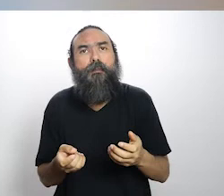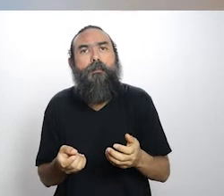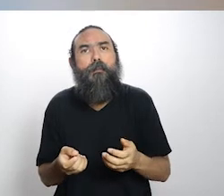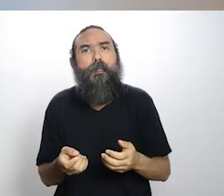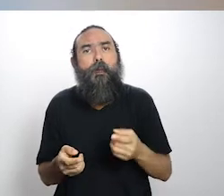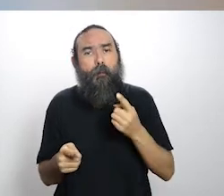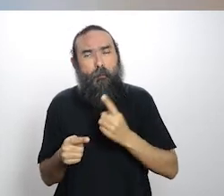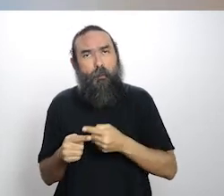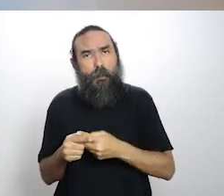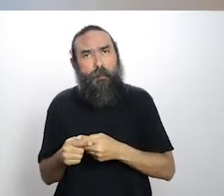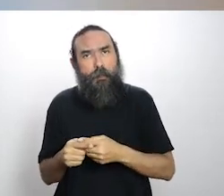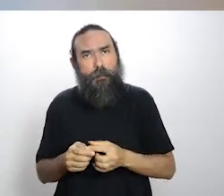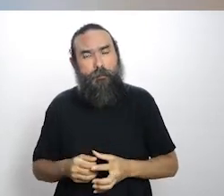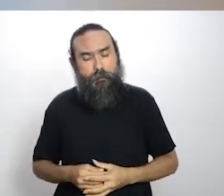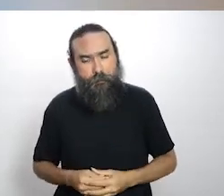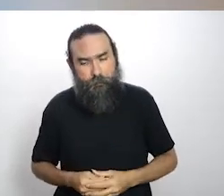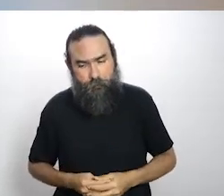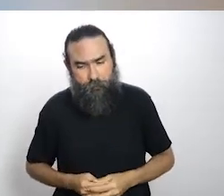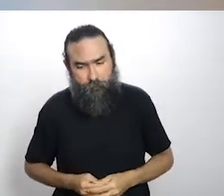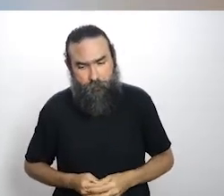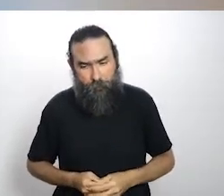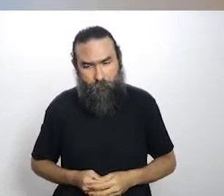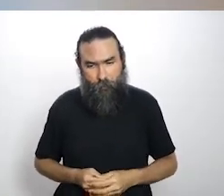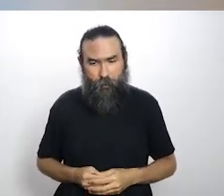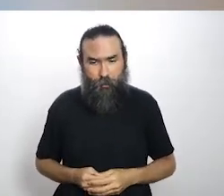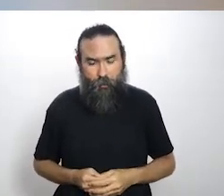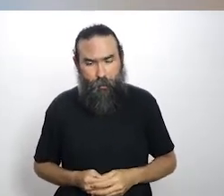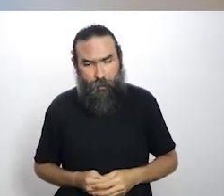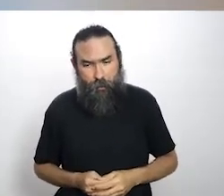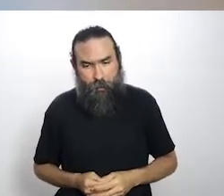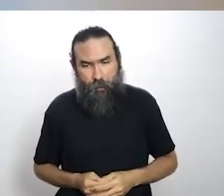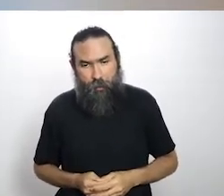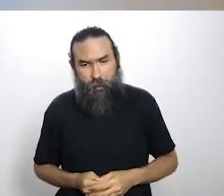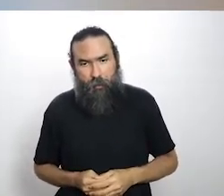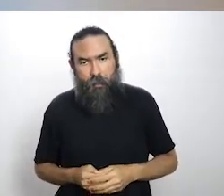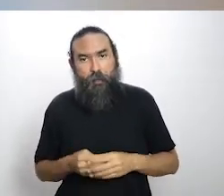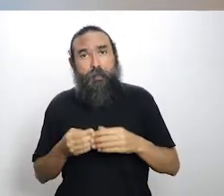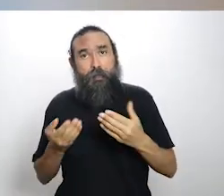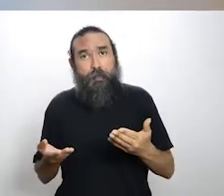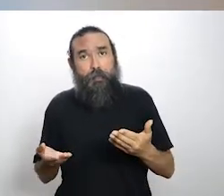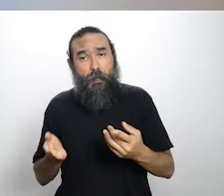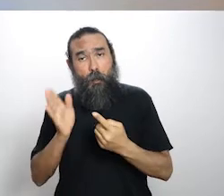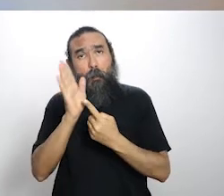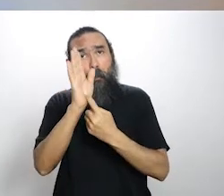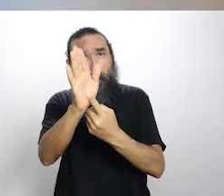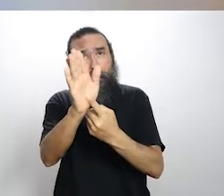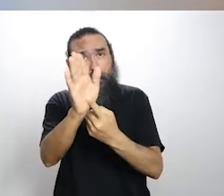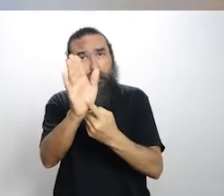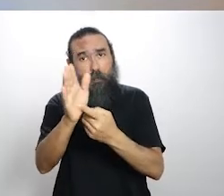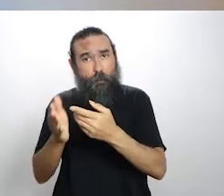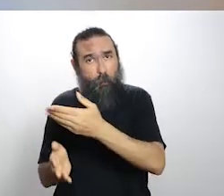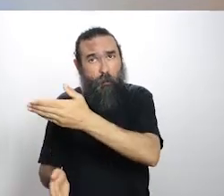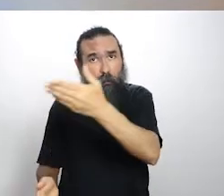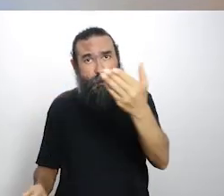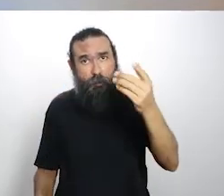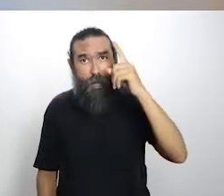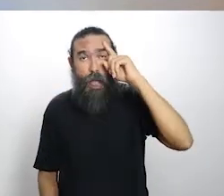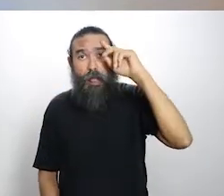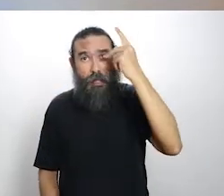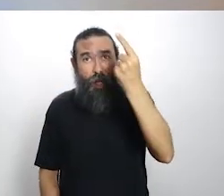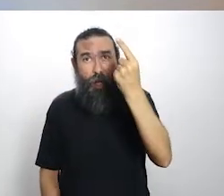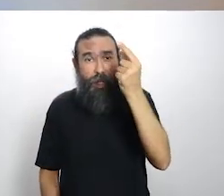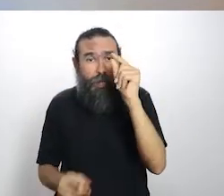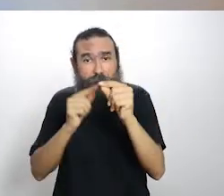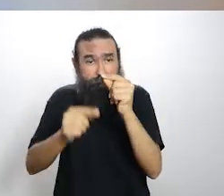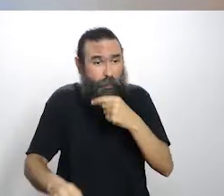digamos, que apresentando a ideia de que a gente tem uma igualdade, mas igualdade até que ponto?